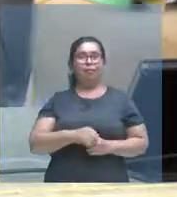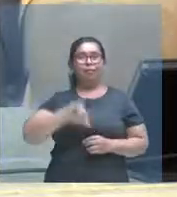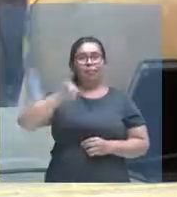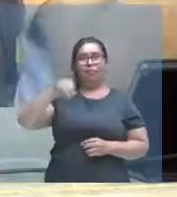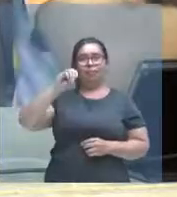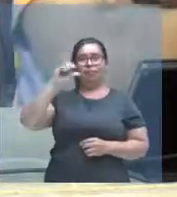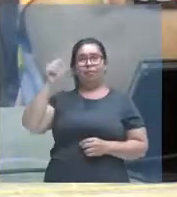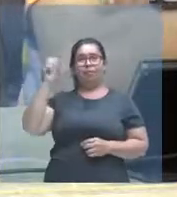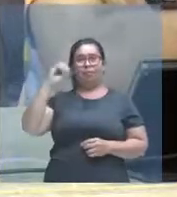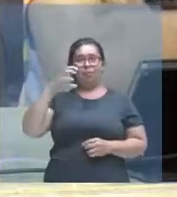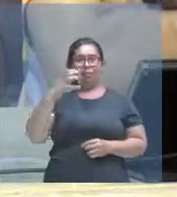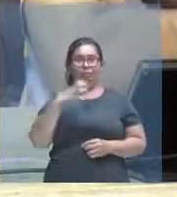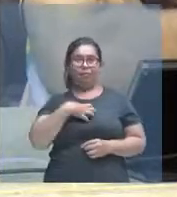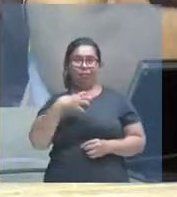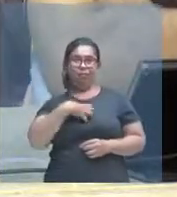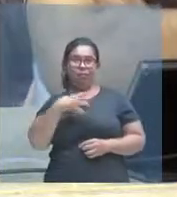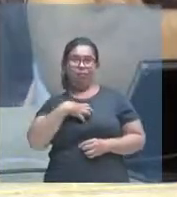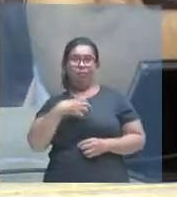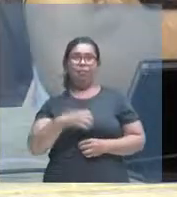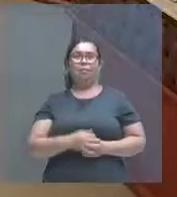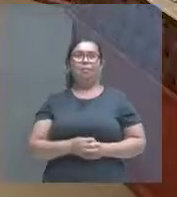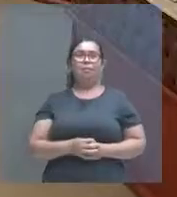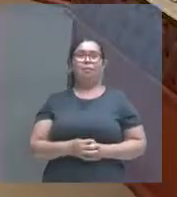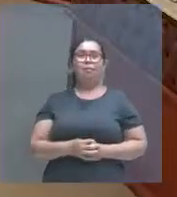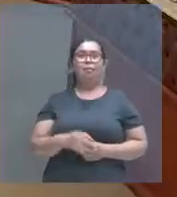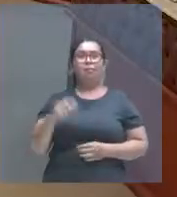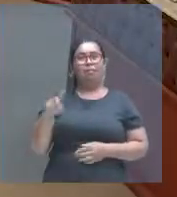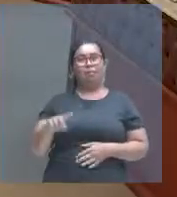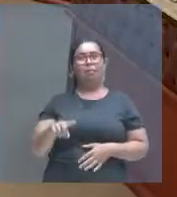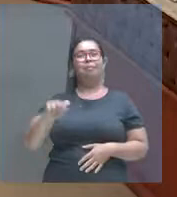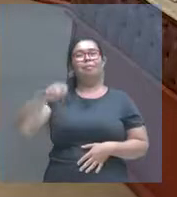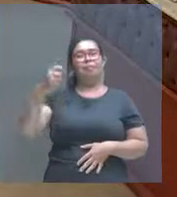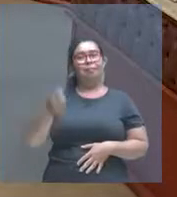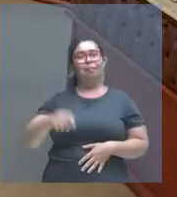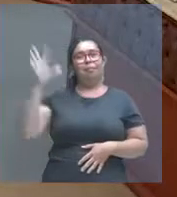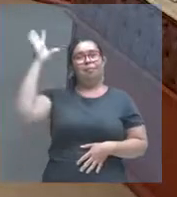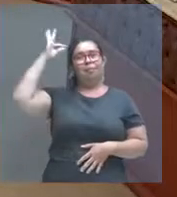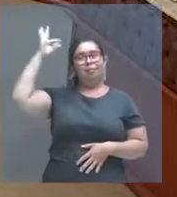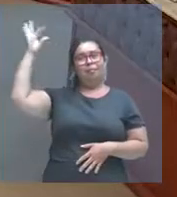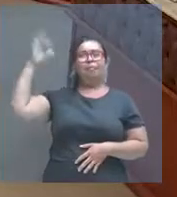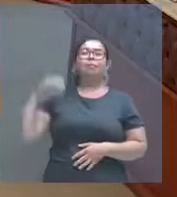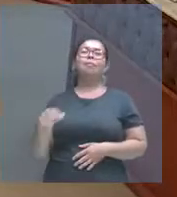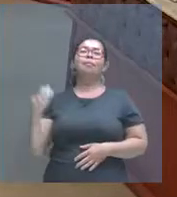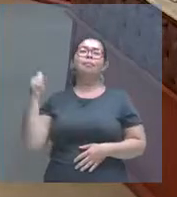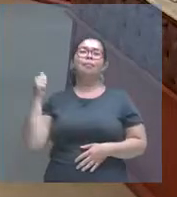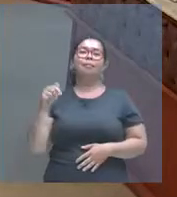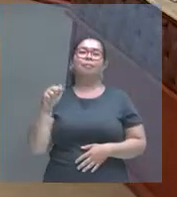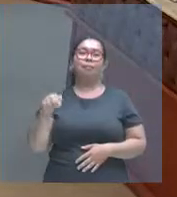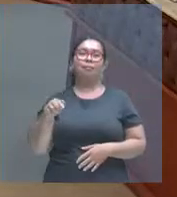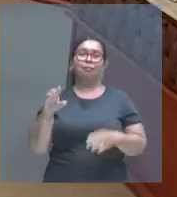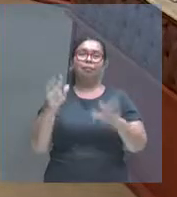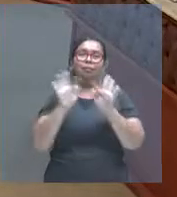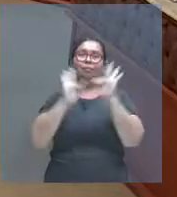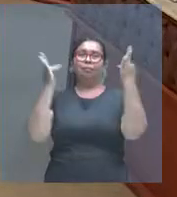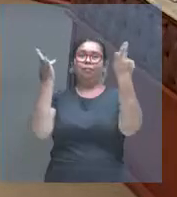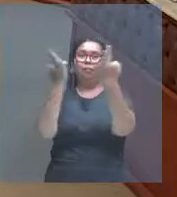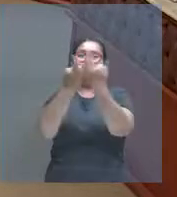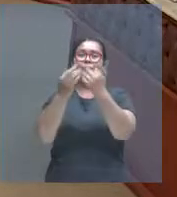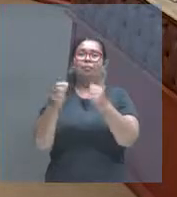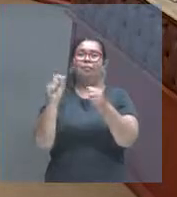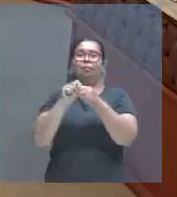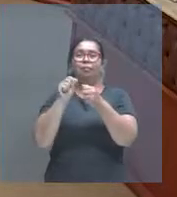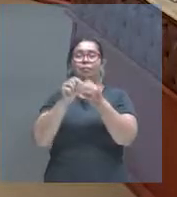Baiano, expressão da cultura cisense, você e sua família